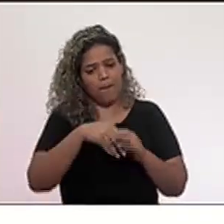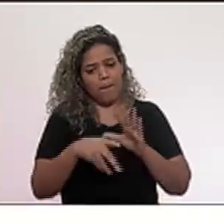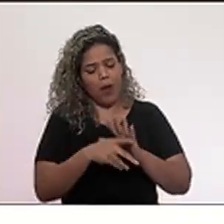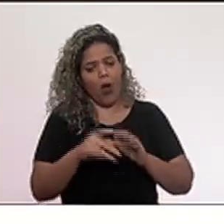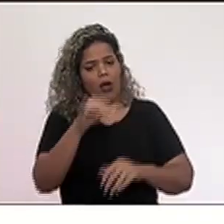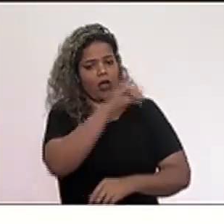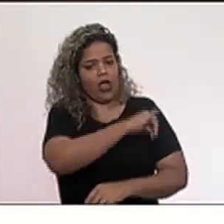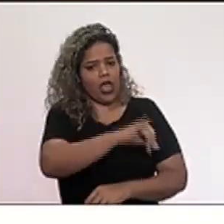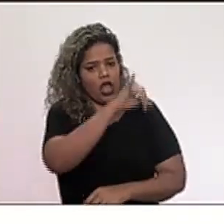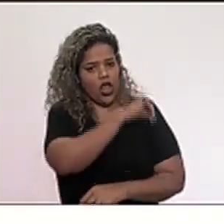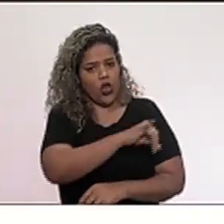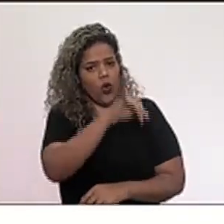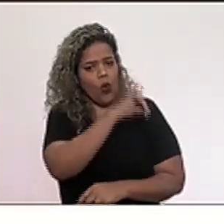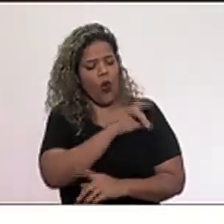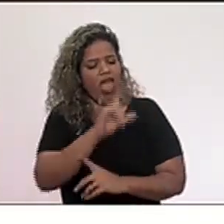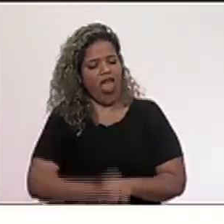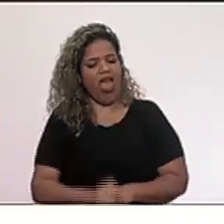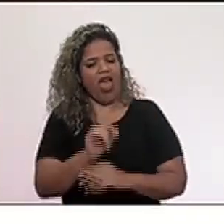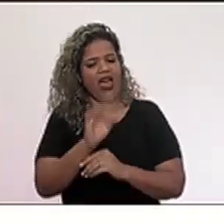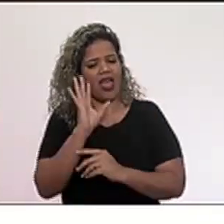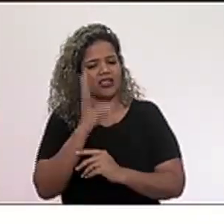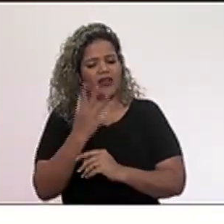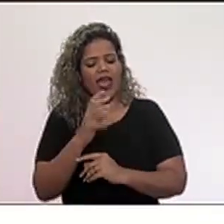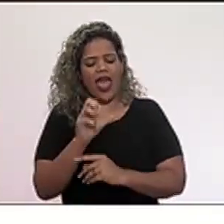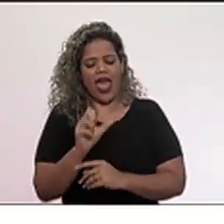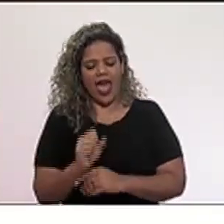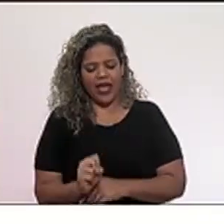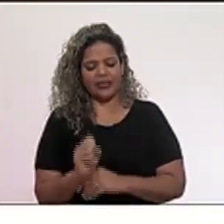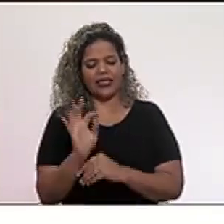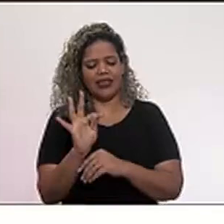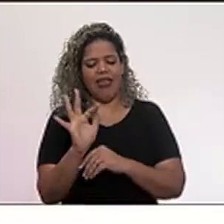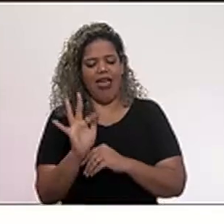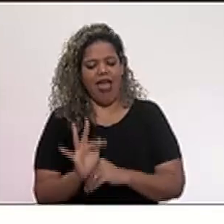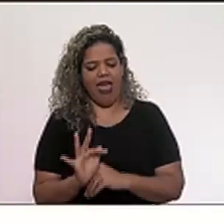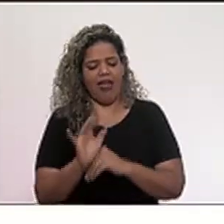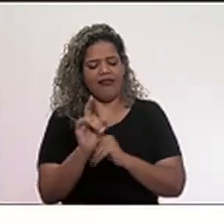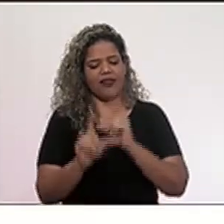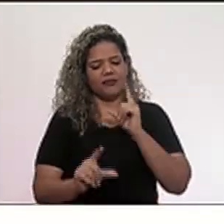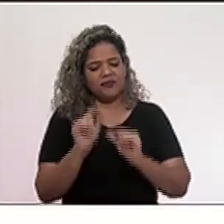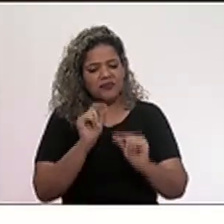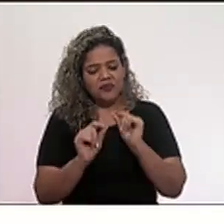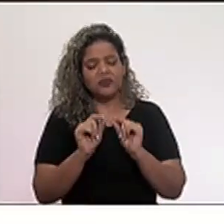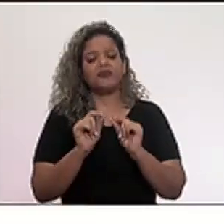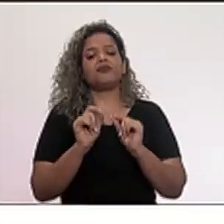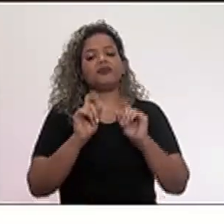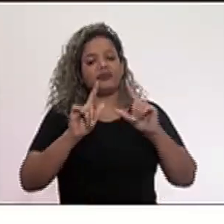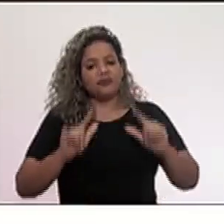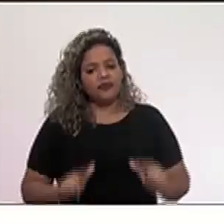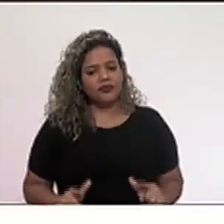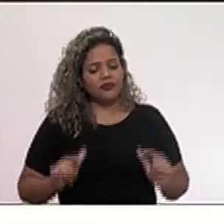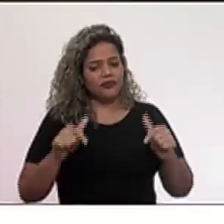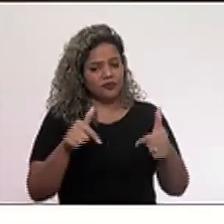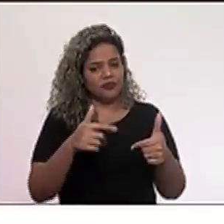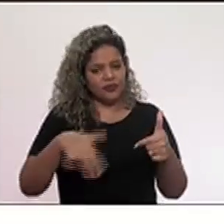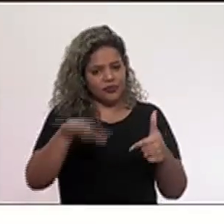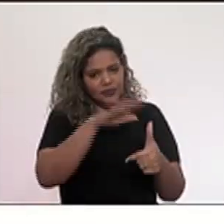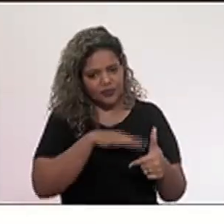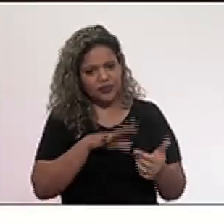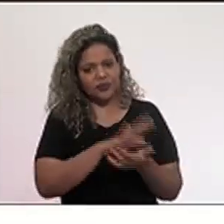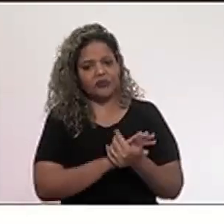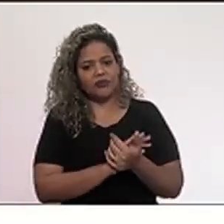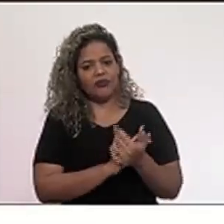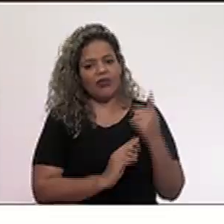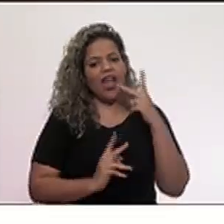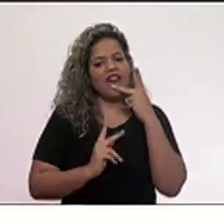que se refere a uma recente decisão do STF, no sentido de promover